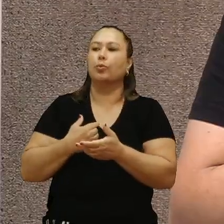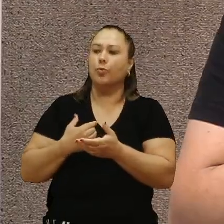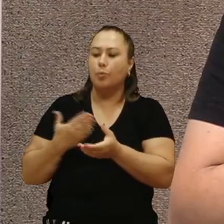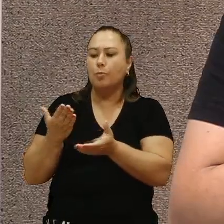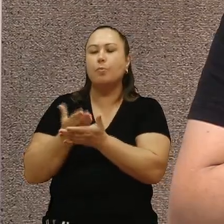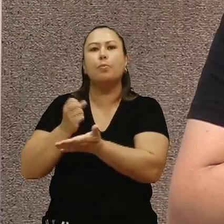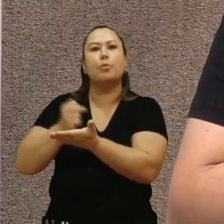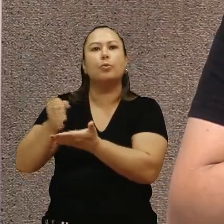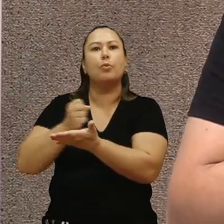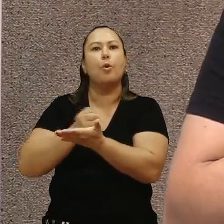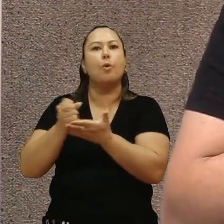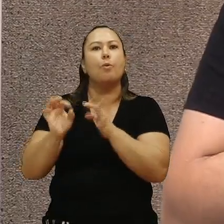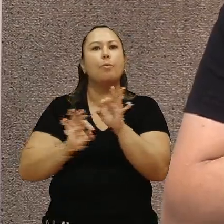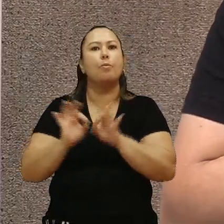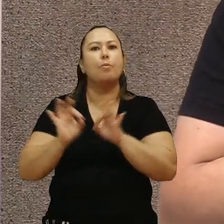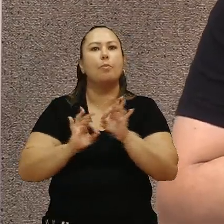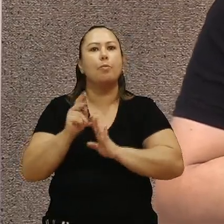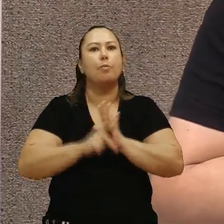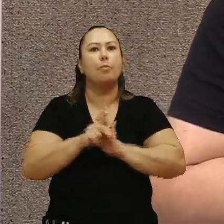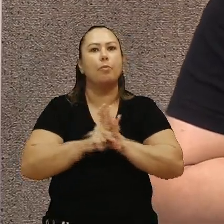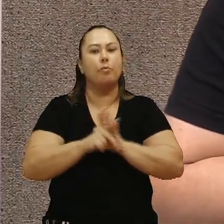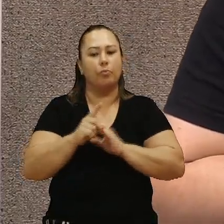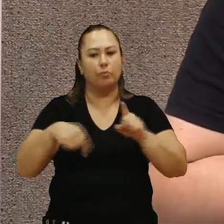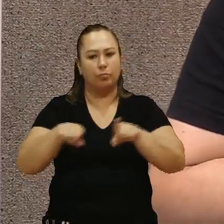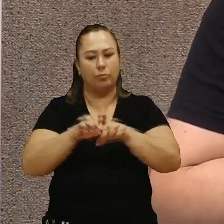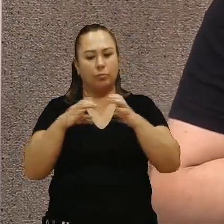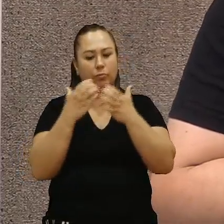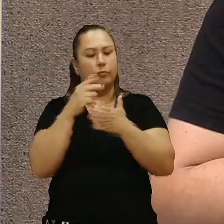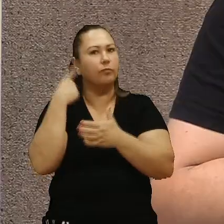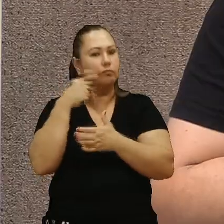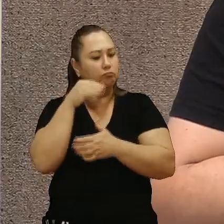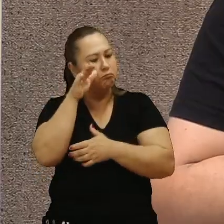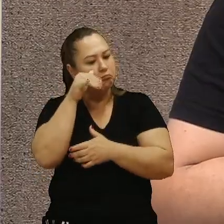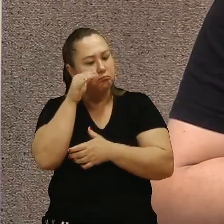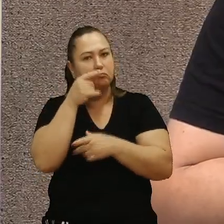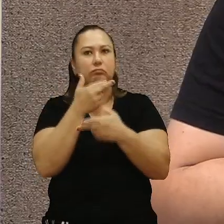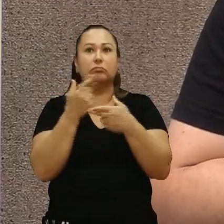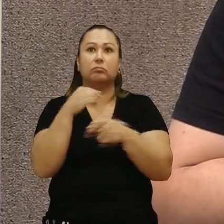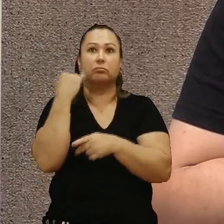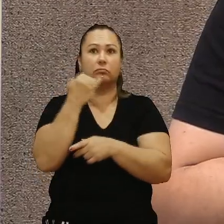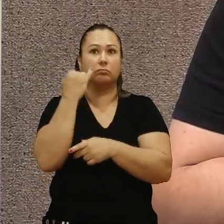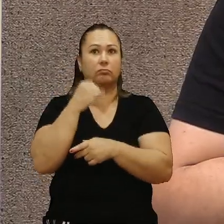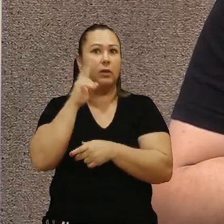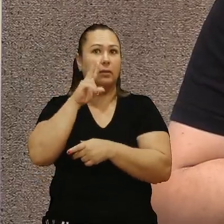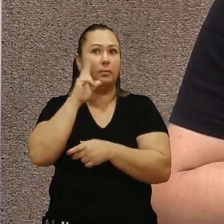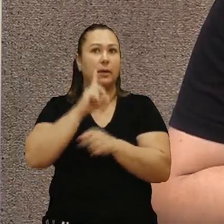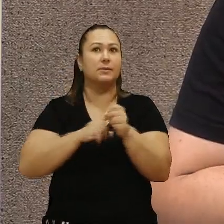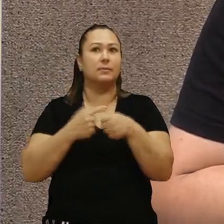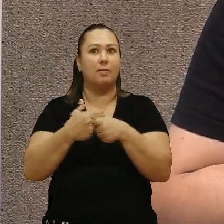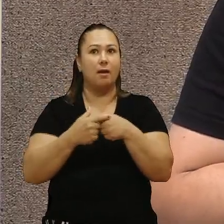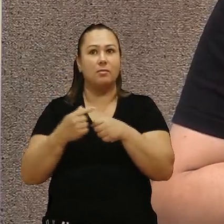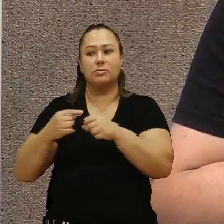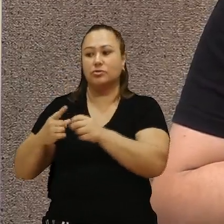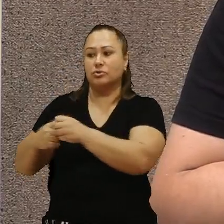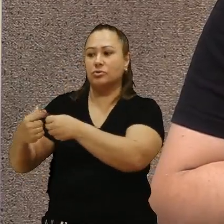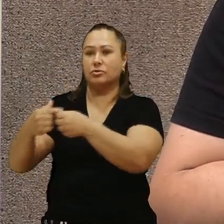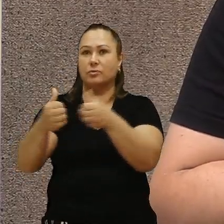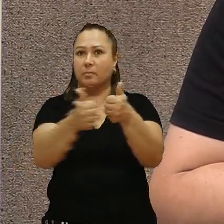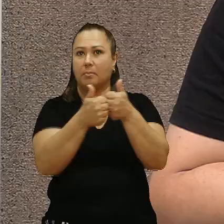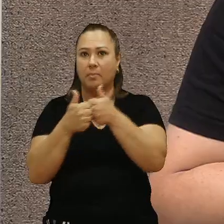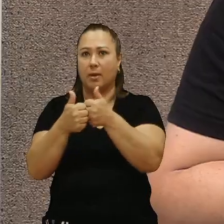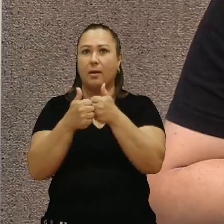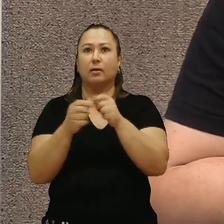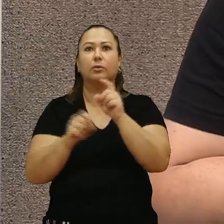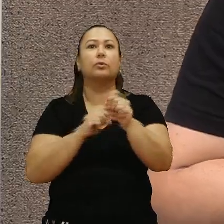para que essa casa possa apreciar. É importante a gente lembrar de cidades na volta, inclusive de um episódio recente, vereador Edson da Rosa,